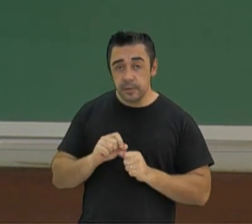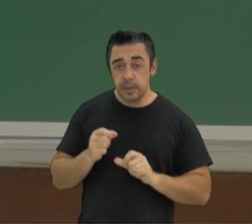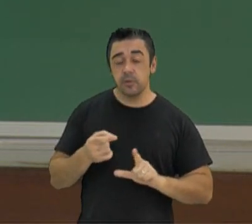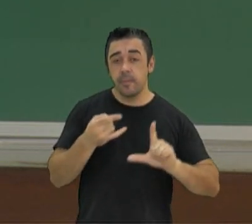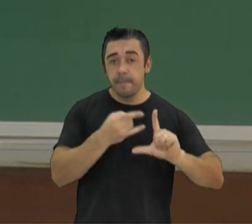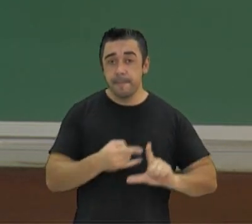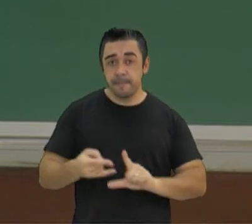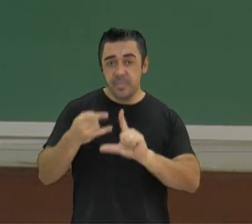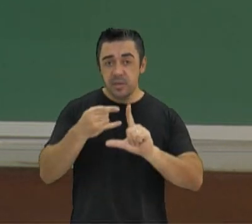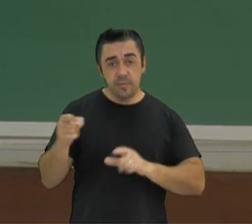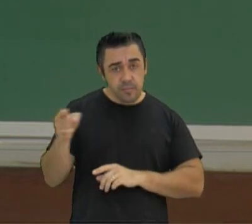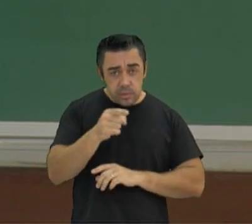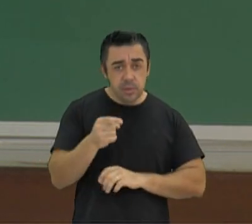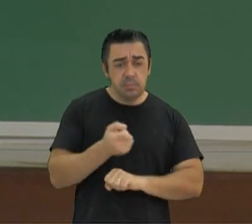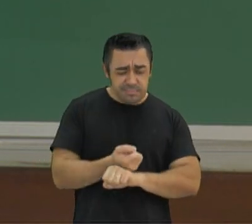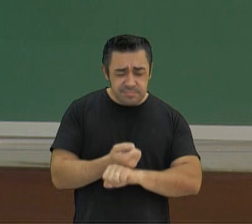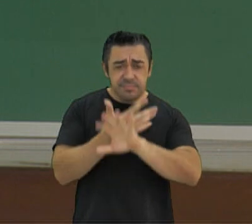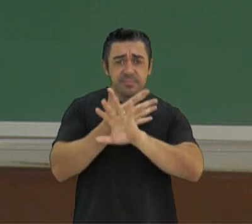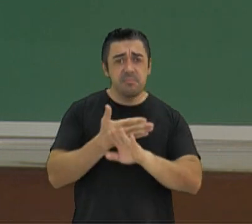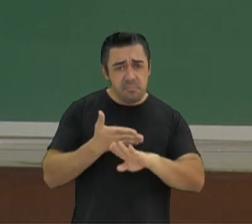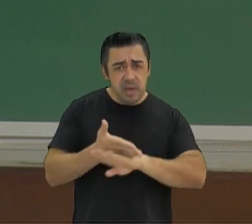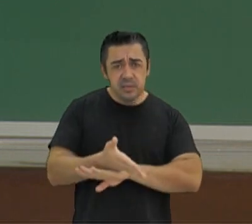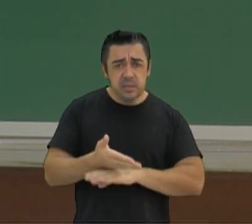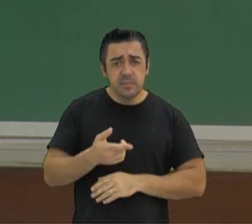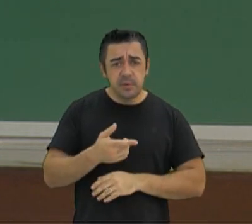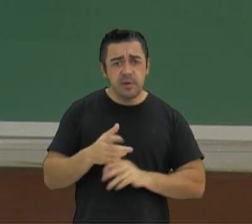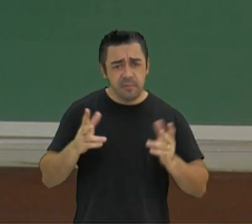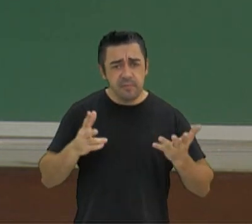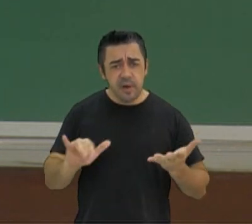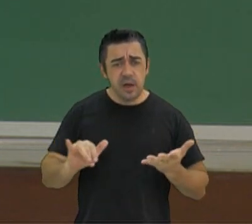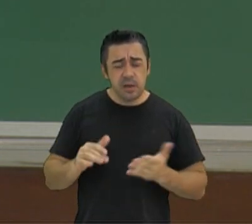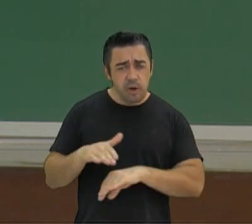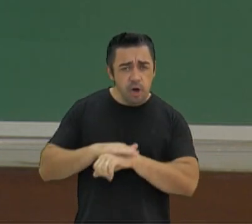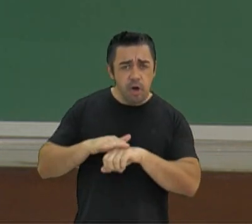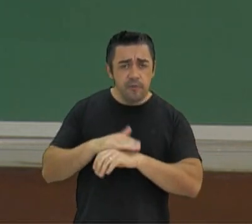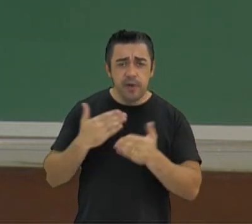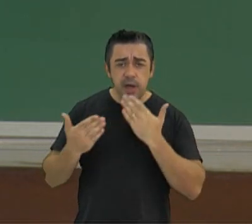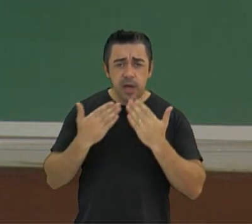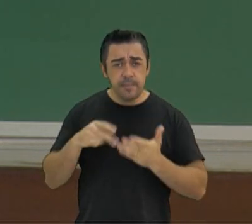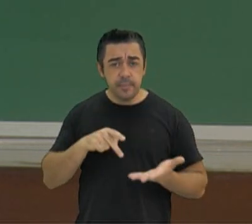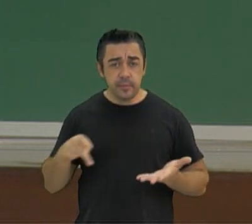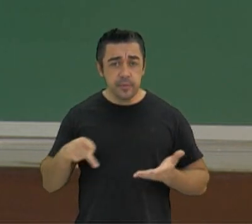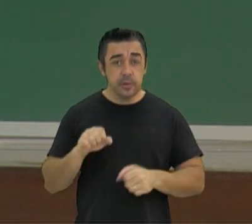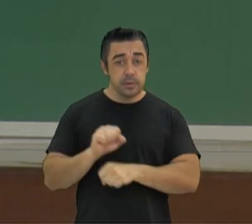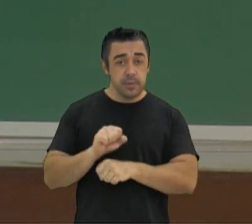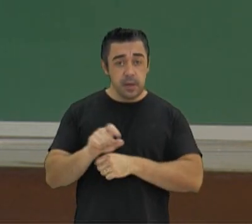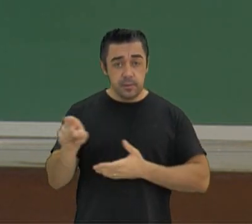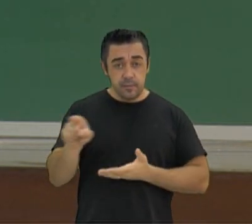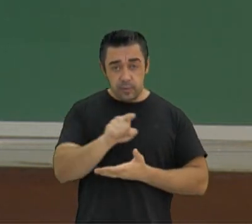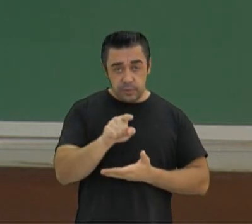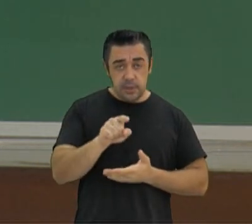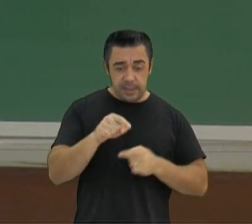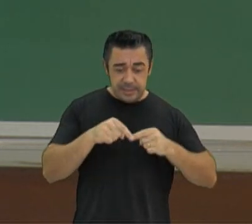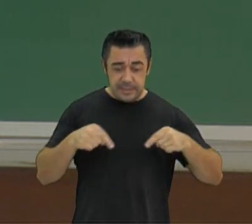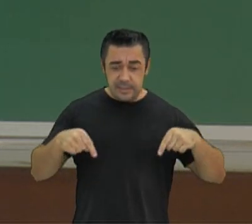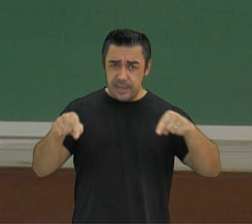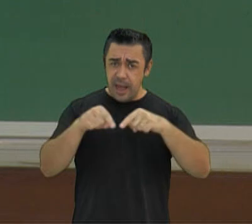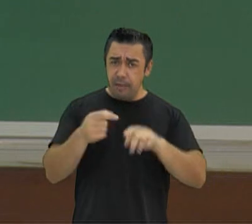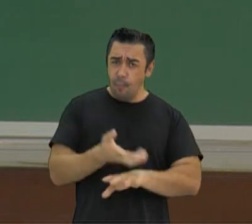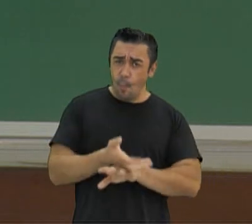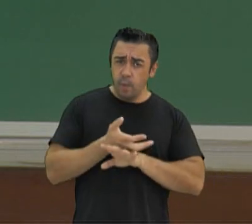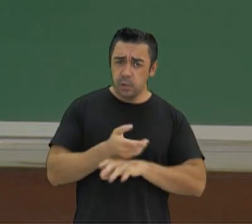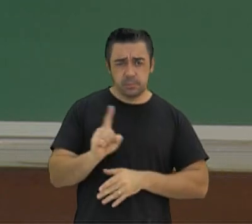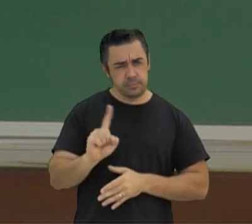com vocês, participe do meet, vai lá, dá uma moral para o seu professor. Ele está lá esperando vocês na sala vazia, não deixe